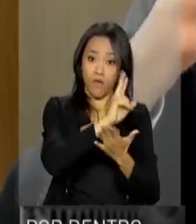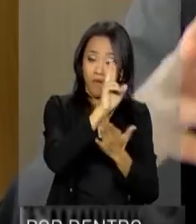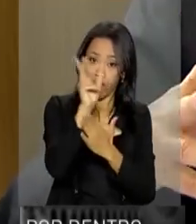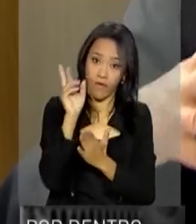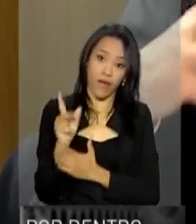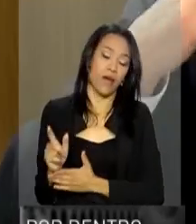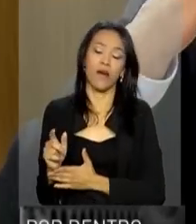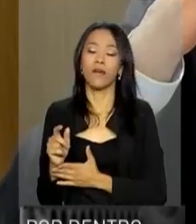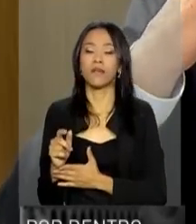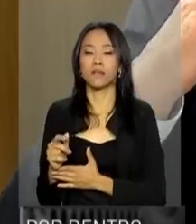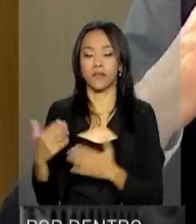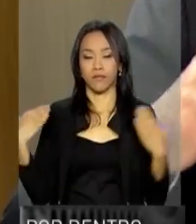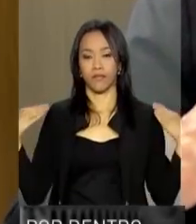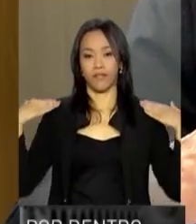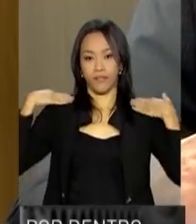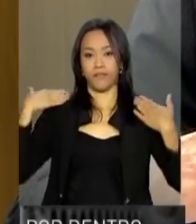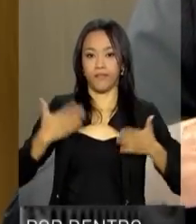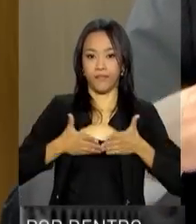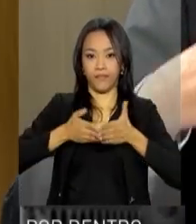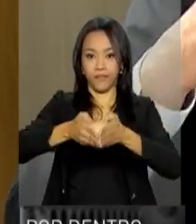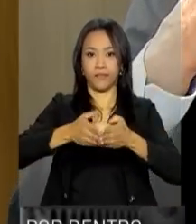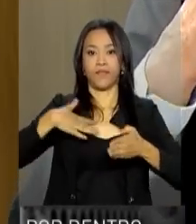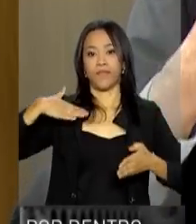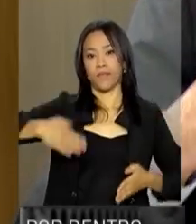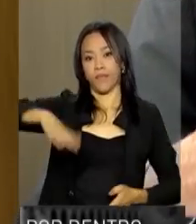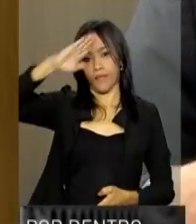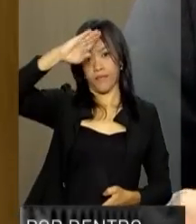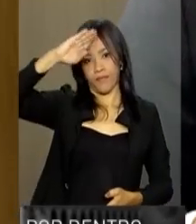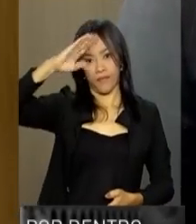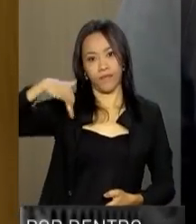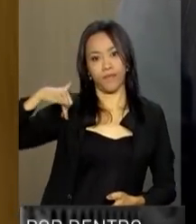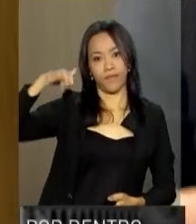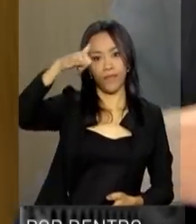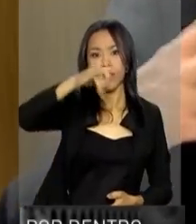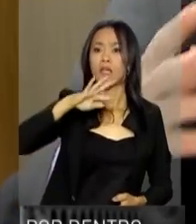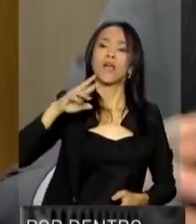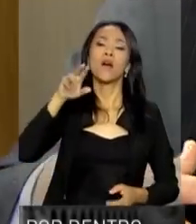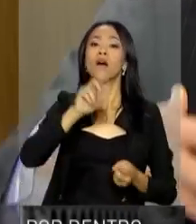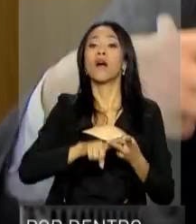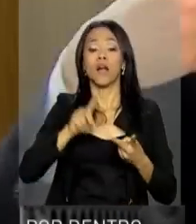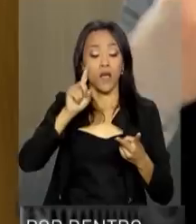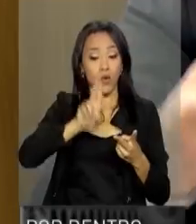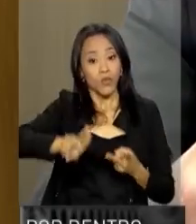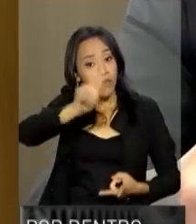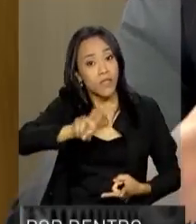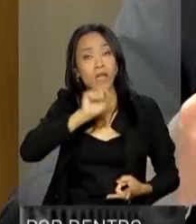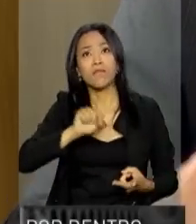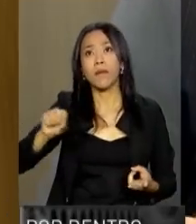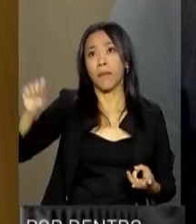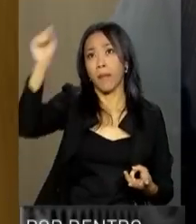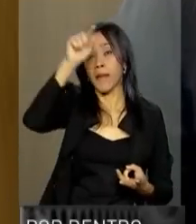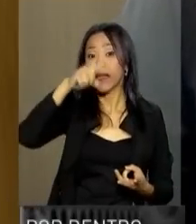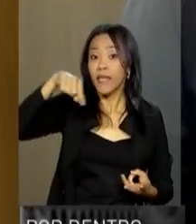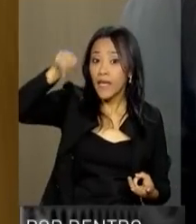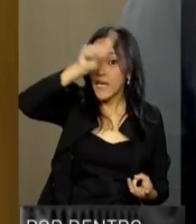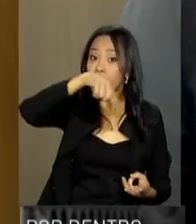às forças armadas os institutos federais nas universidades federais que eles passassem a comprar também da agricultura familiar